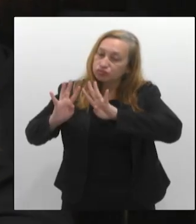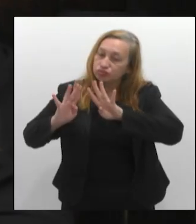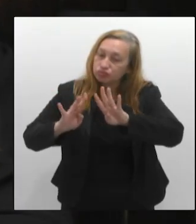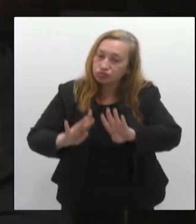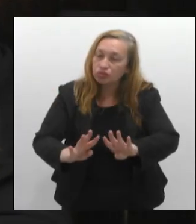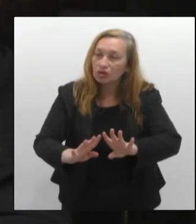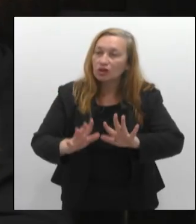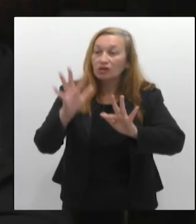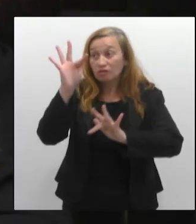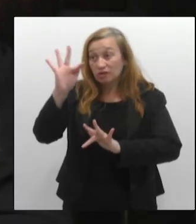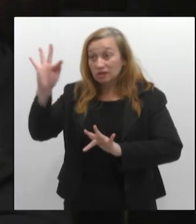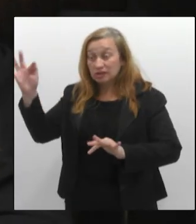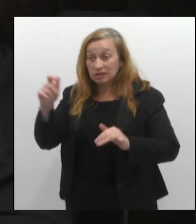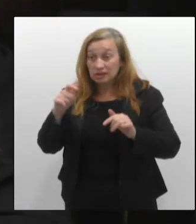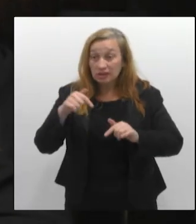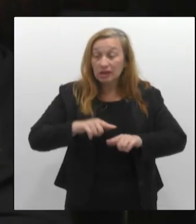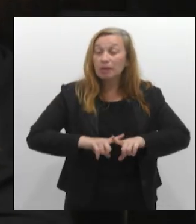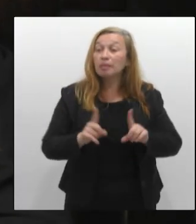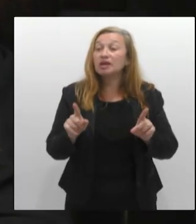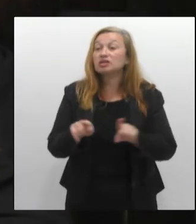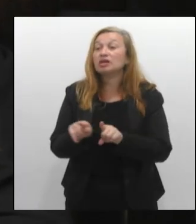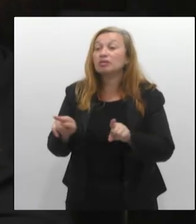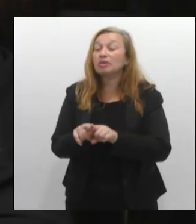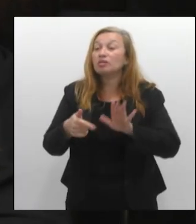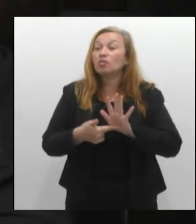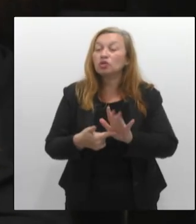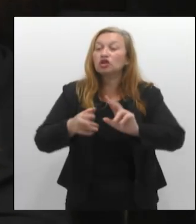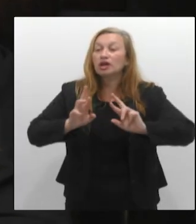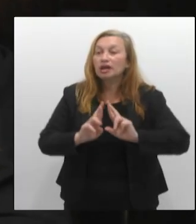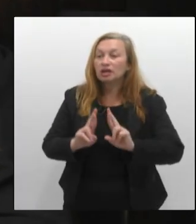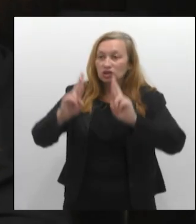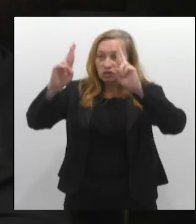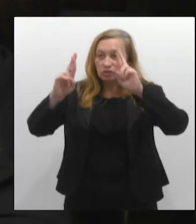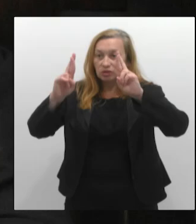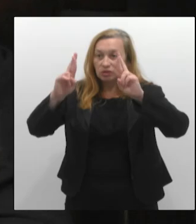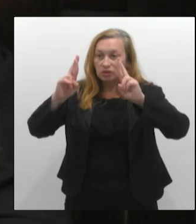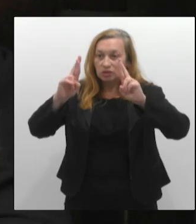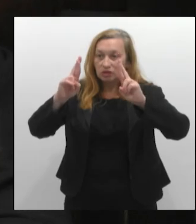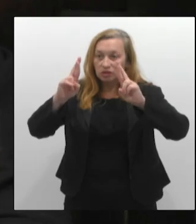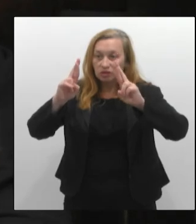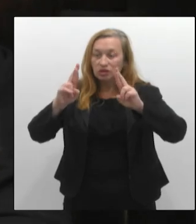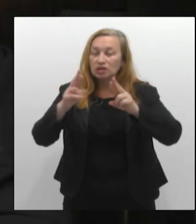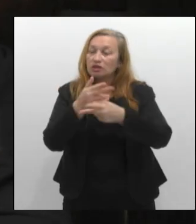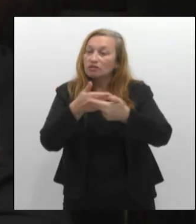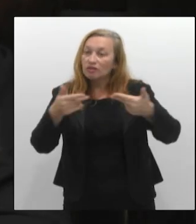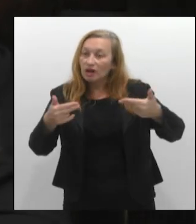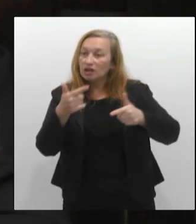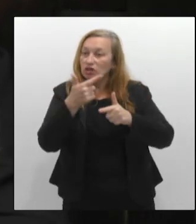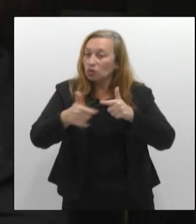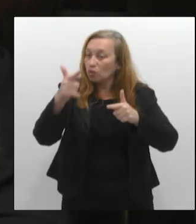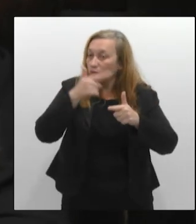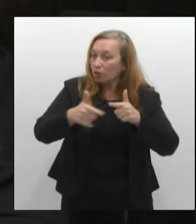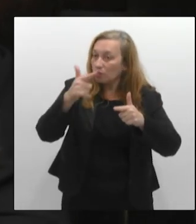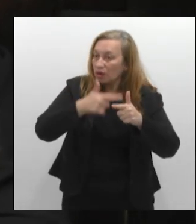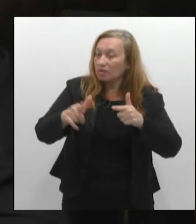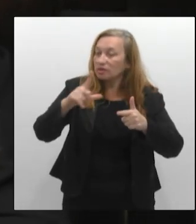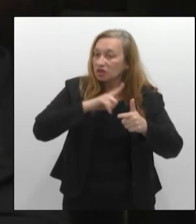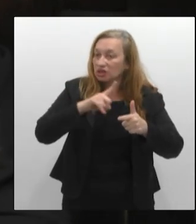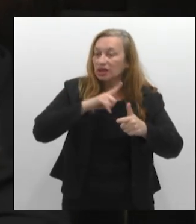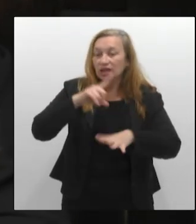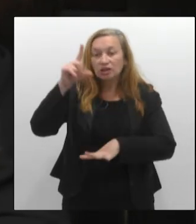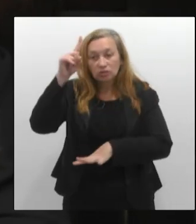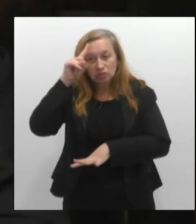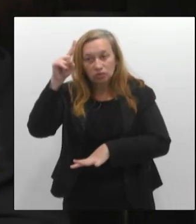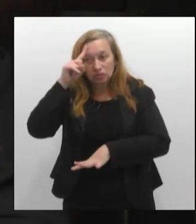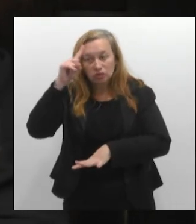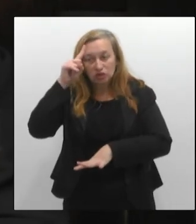franceses aqui, mas também como um sinal de esperança de quem enfrenta as muitas flechas das lutas de cada dia,